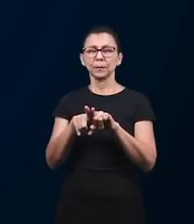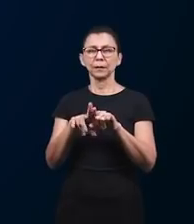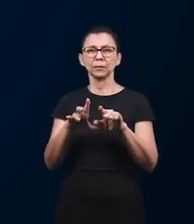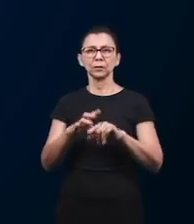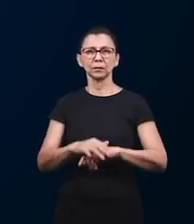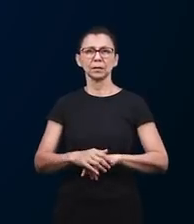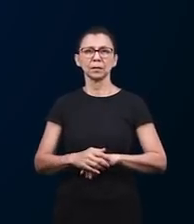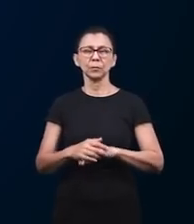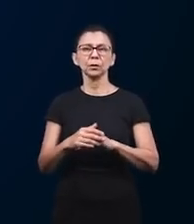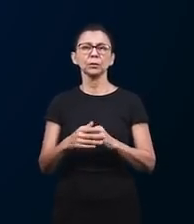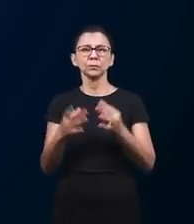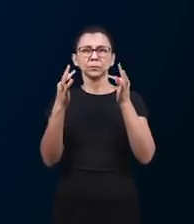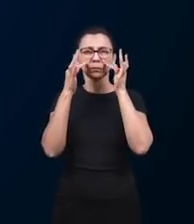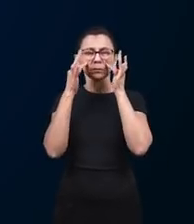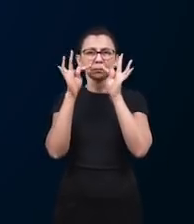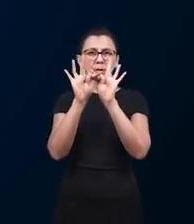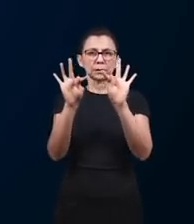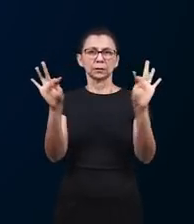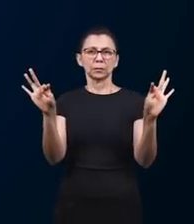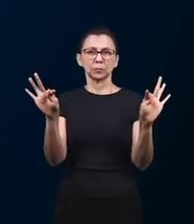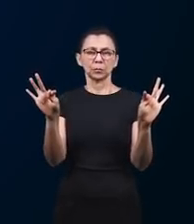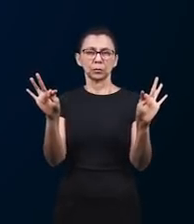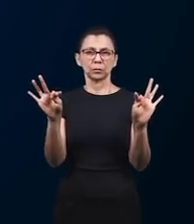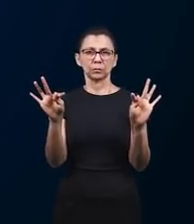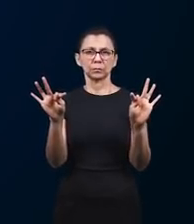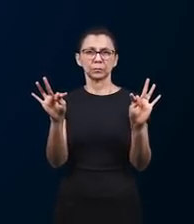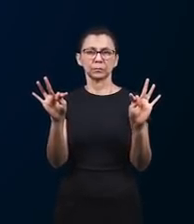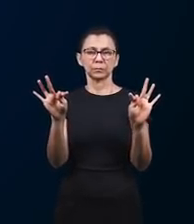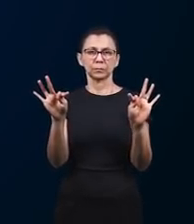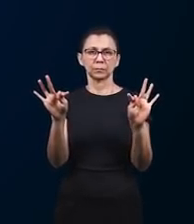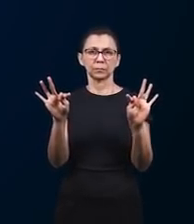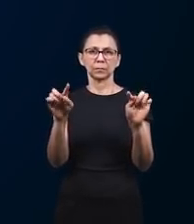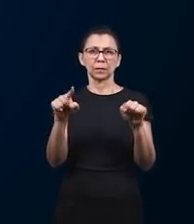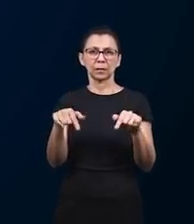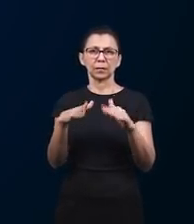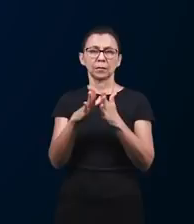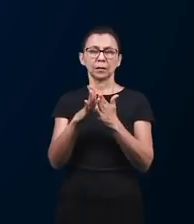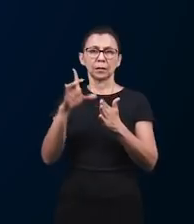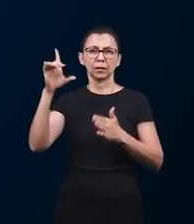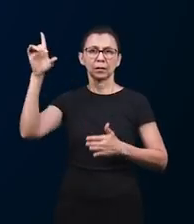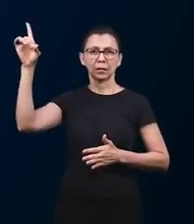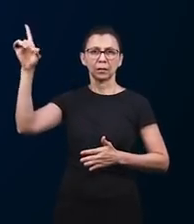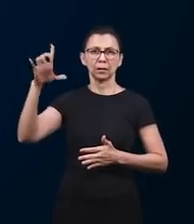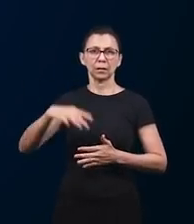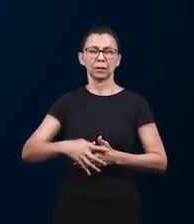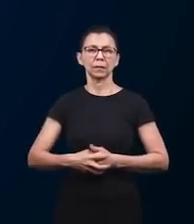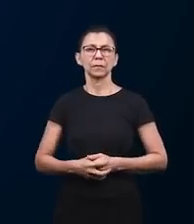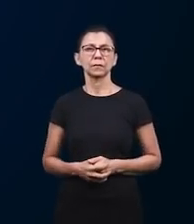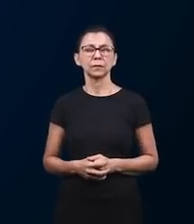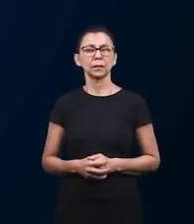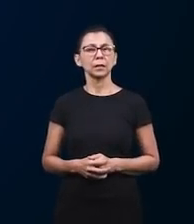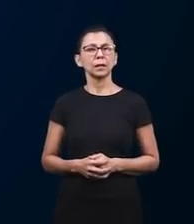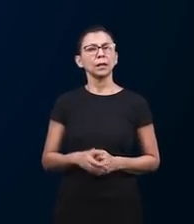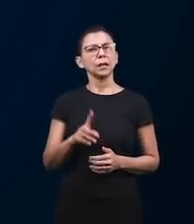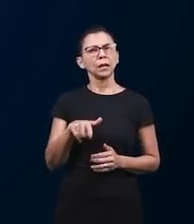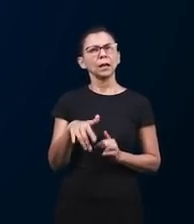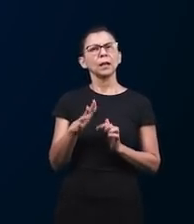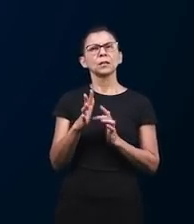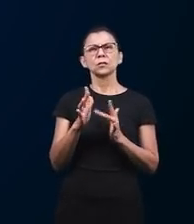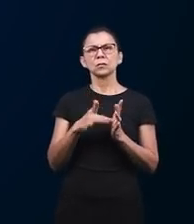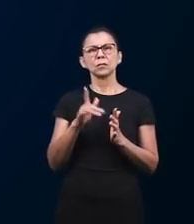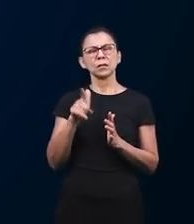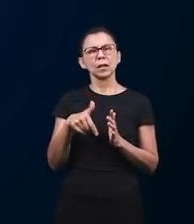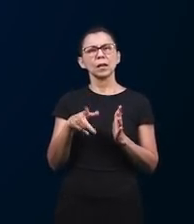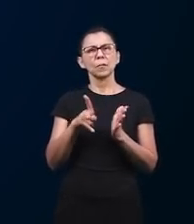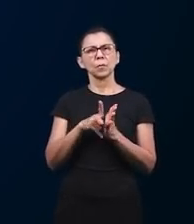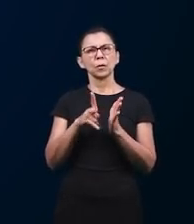elementos são ligados ao profético, ao projeto de Deus. O sangue é tipo do Espírito Santo. Jesus é a palavra e não há como isolarmos